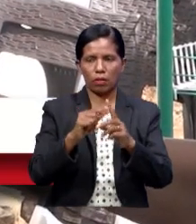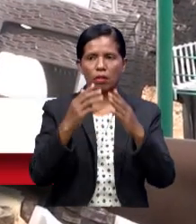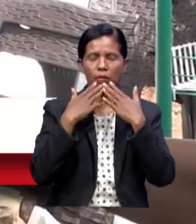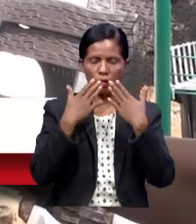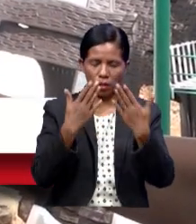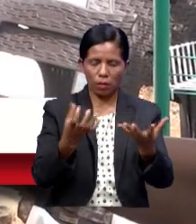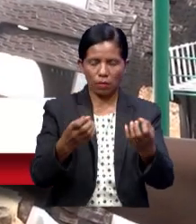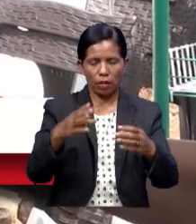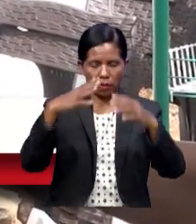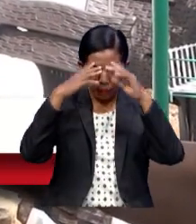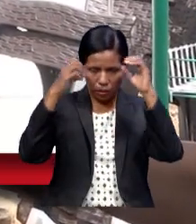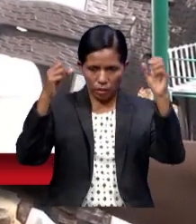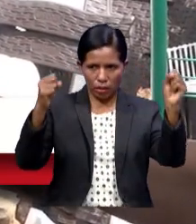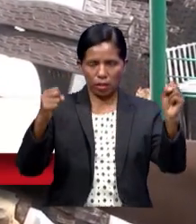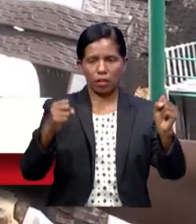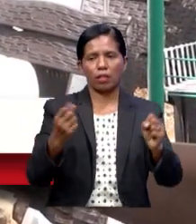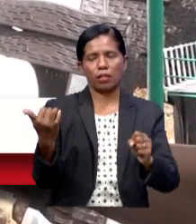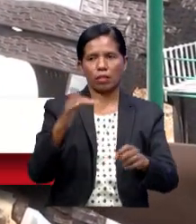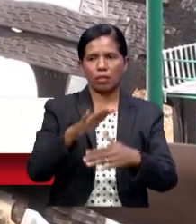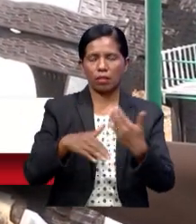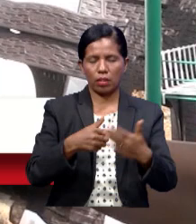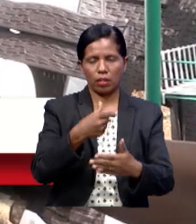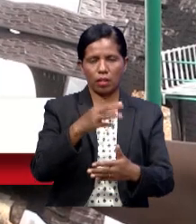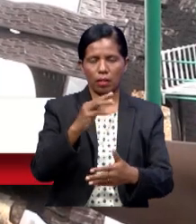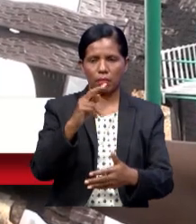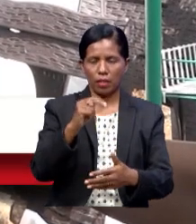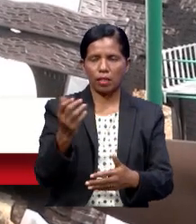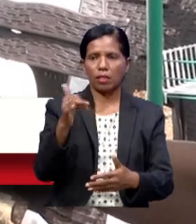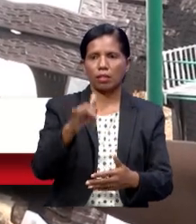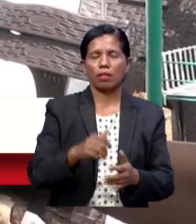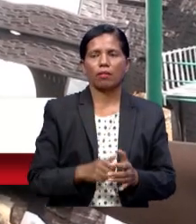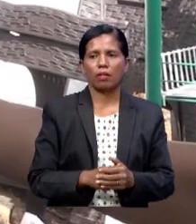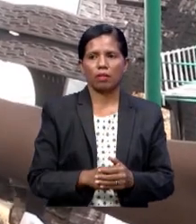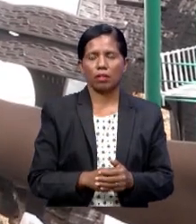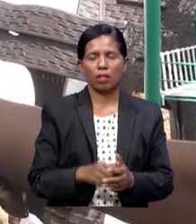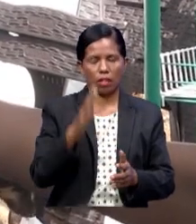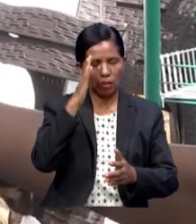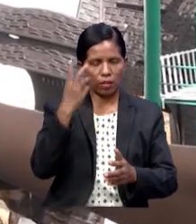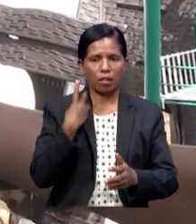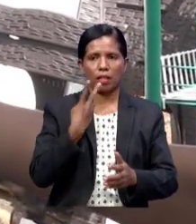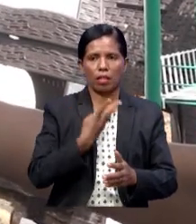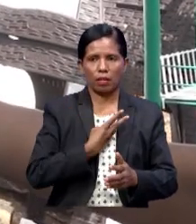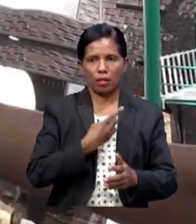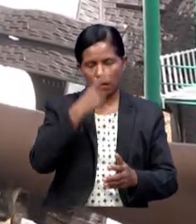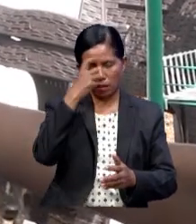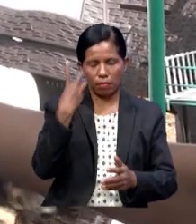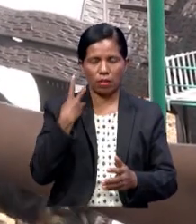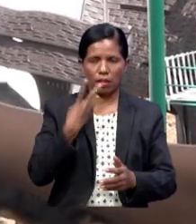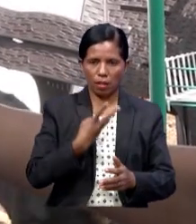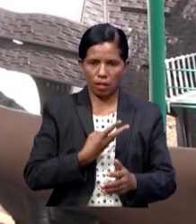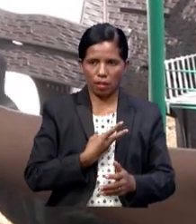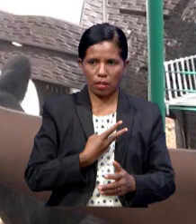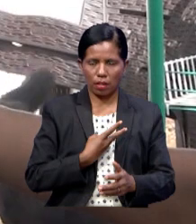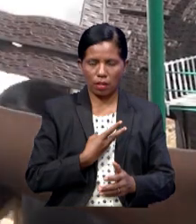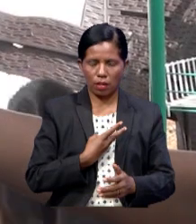senhor presidente ho alin simen sira pototu aman presidente se hanu nami tamba amin leba